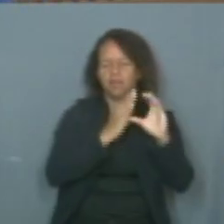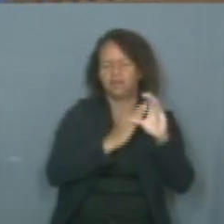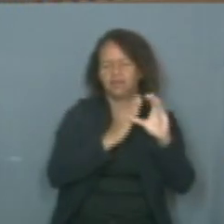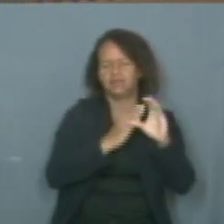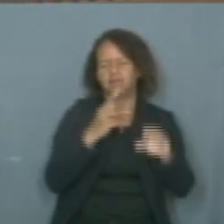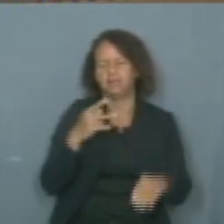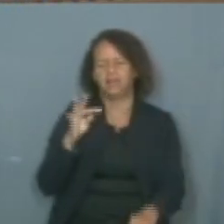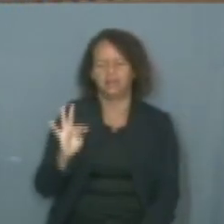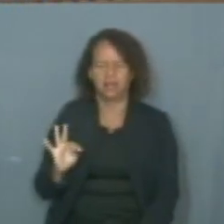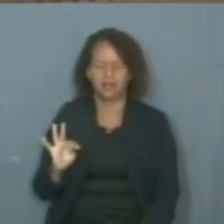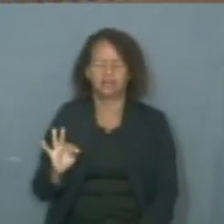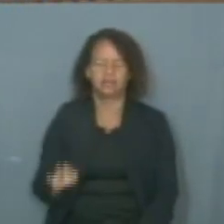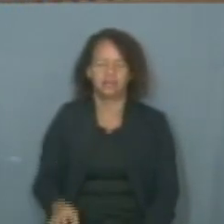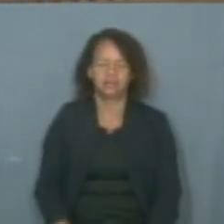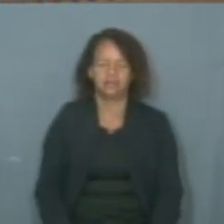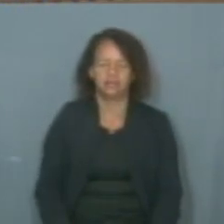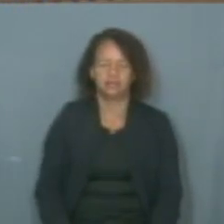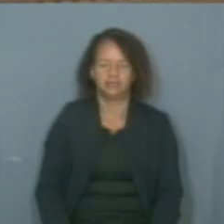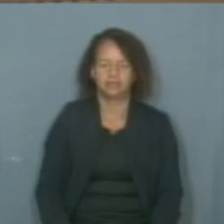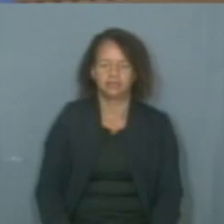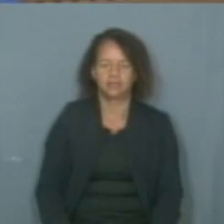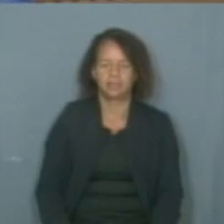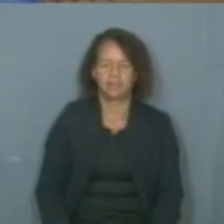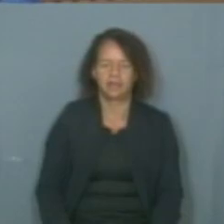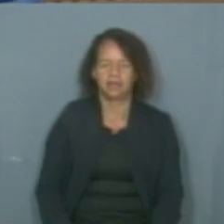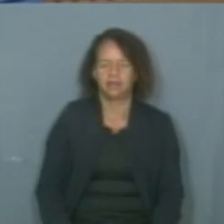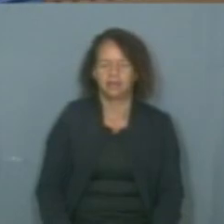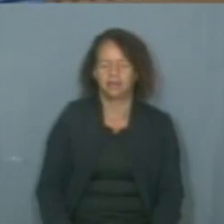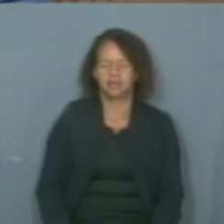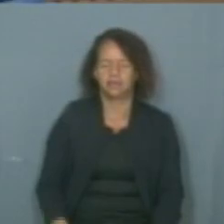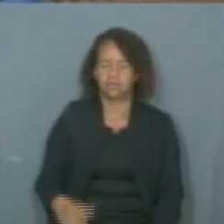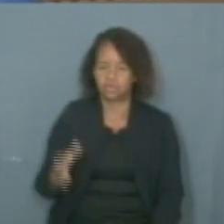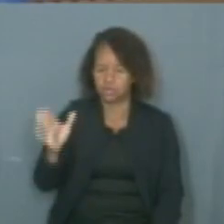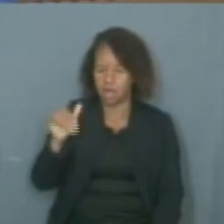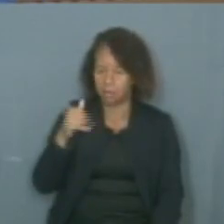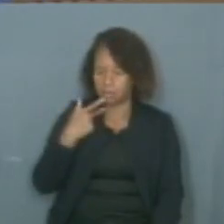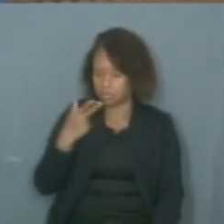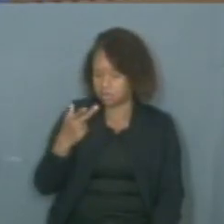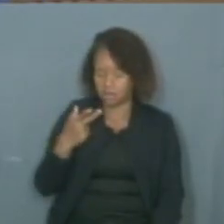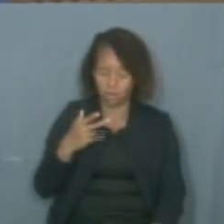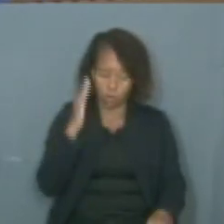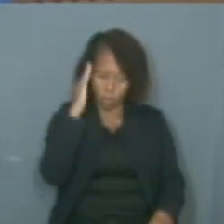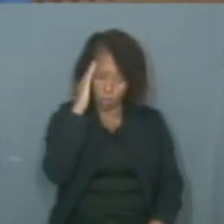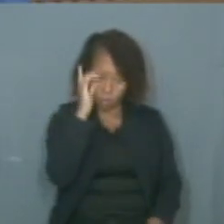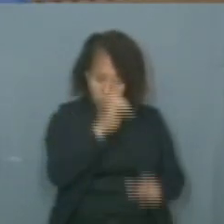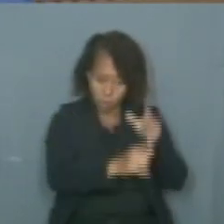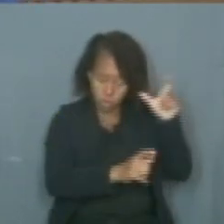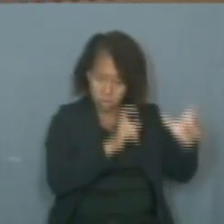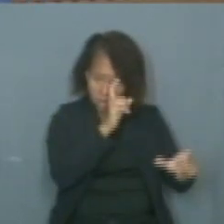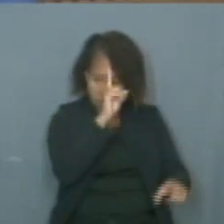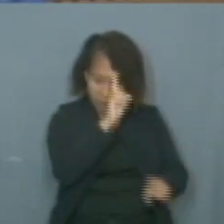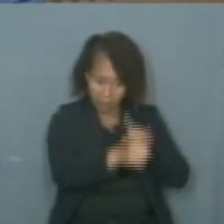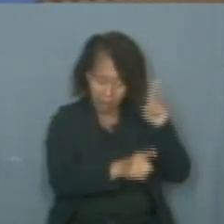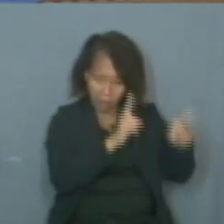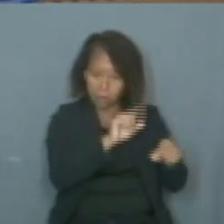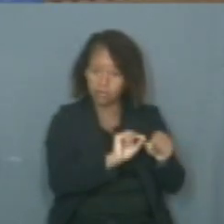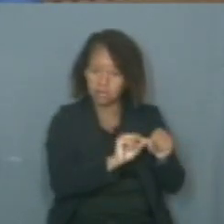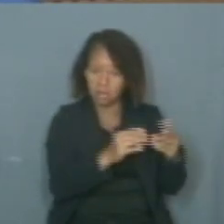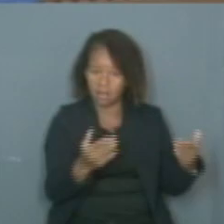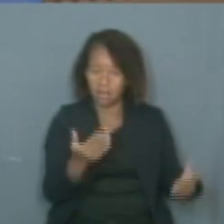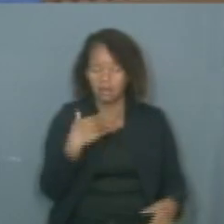esquerdista do PT. Chame-os do que você é, acuse-os do que você faz. Ou seja, vamos